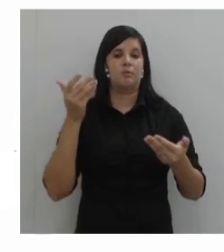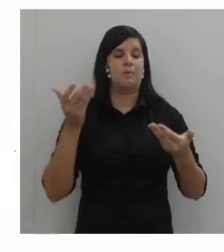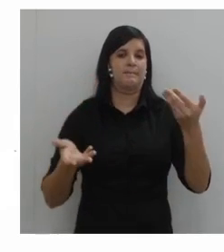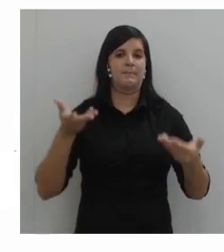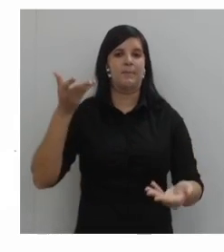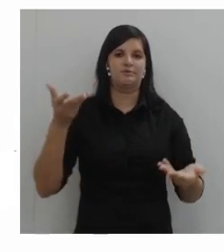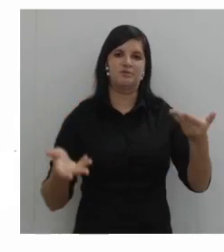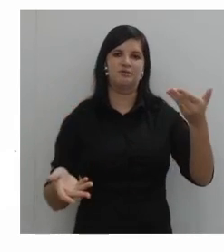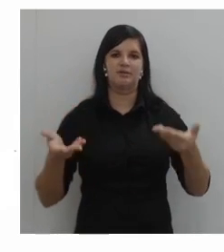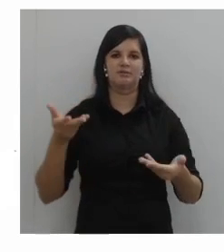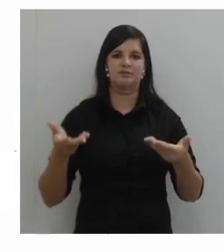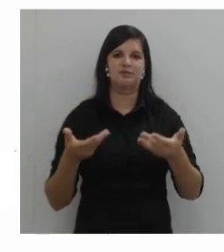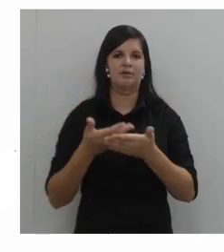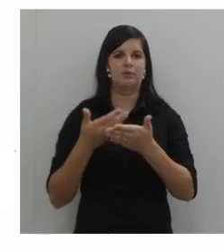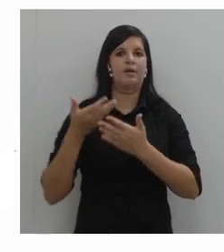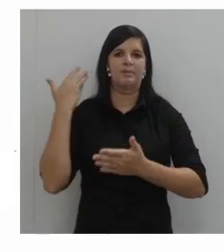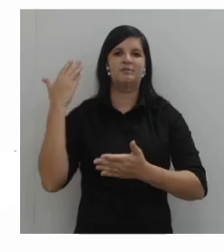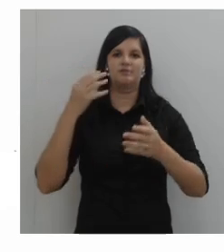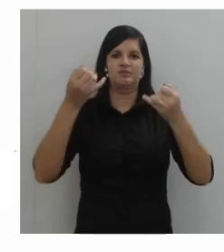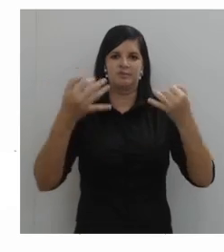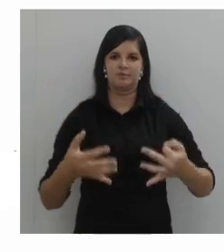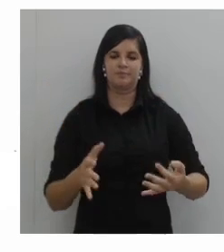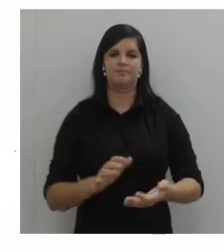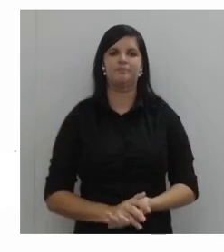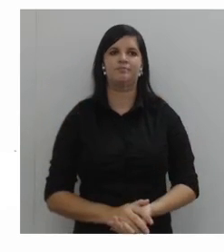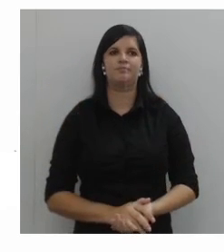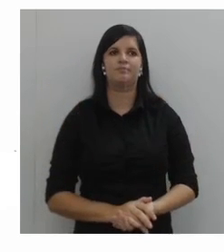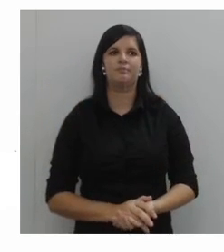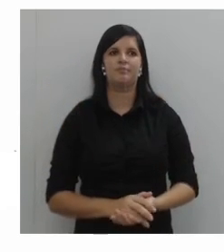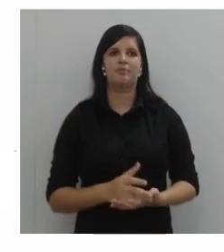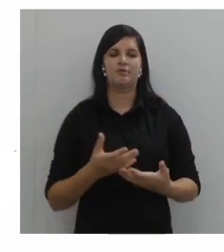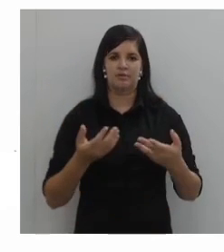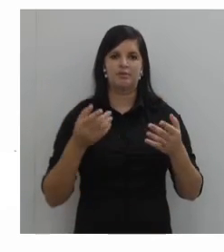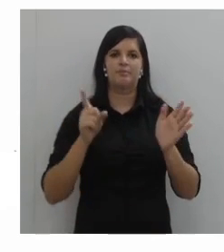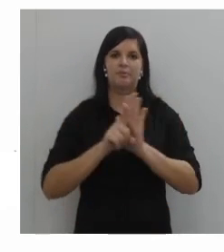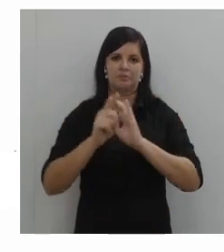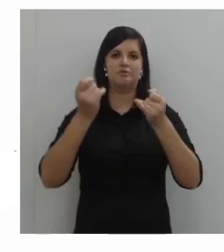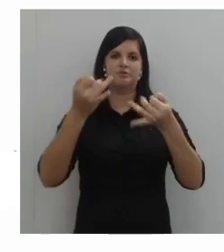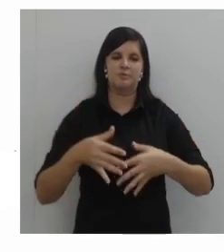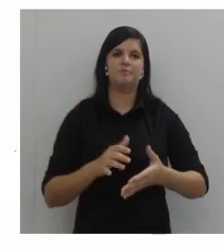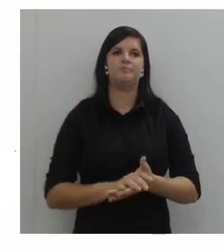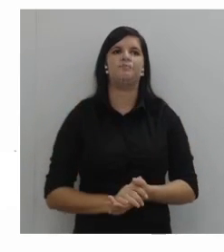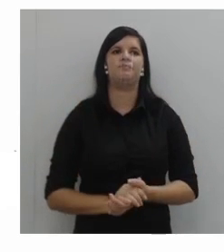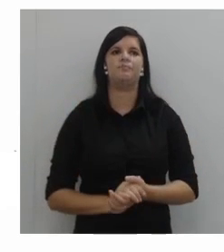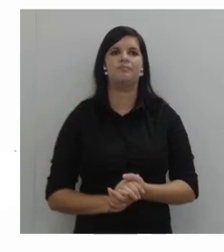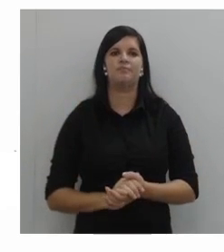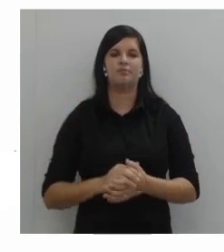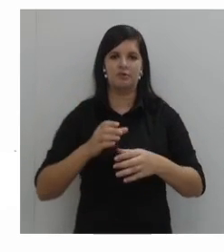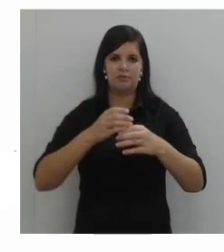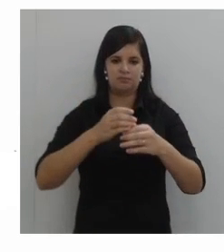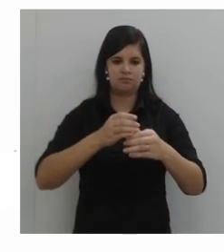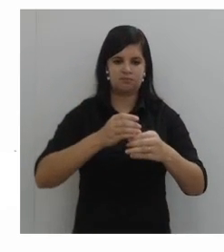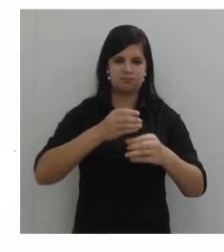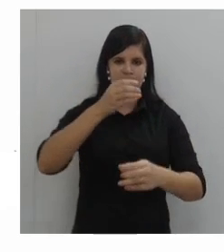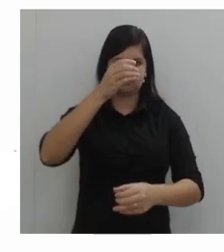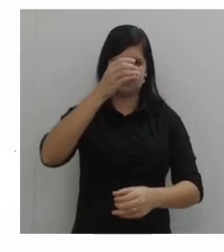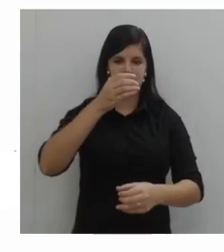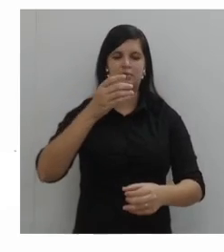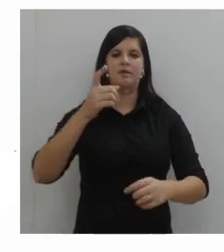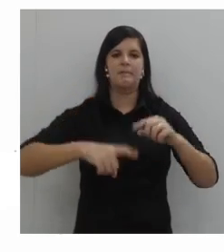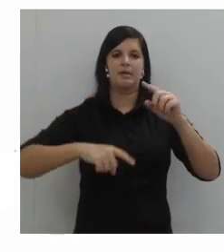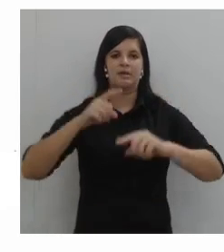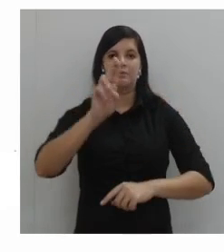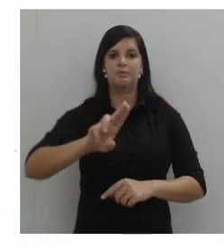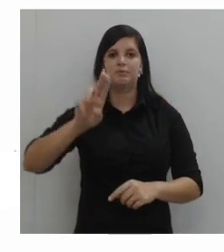de proporcionalidade na aula anterior. Que diz aqui, ó, o enunciado dessa questão. A proveta é um